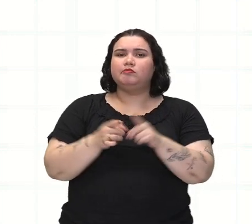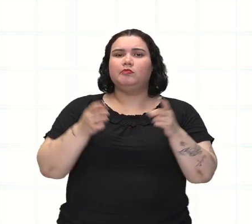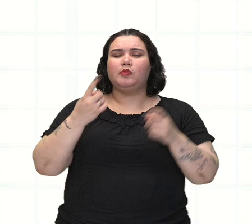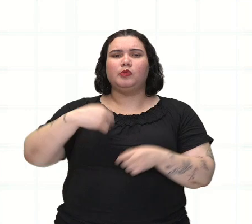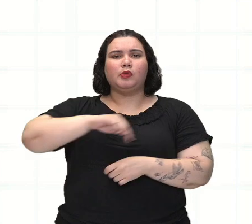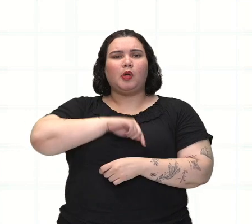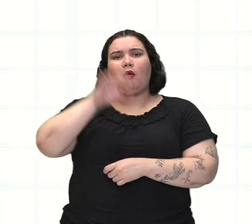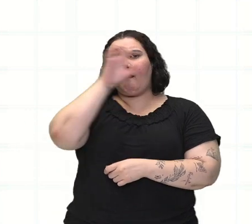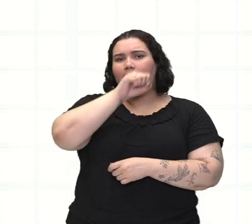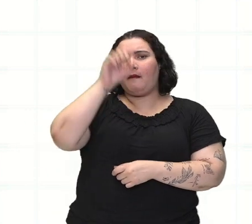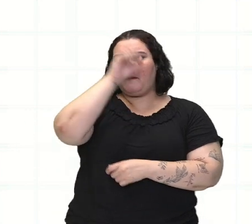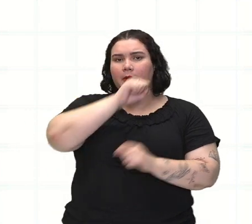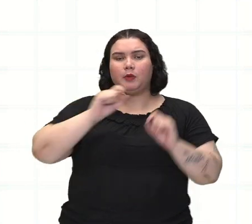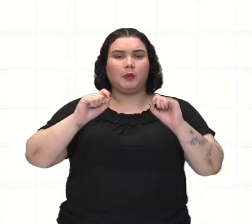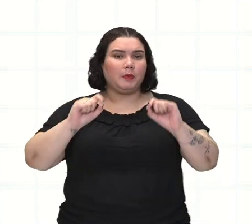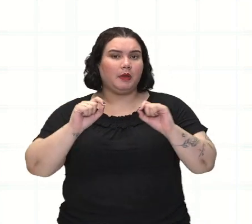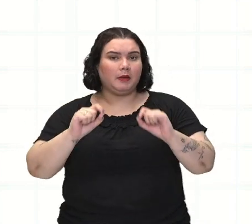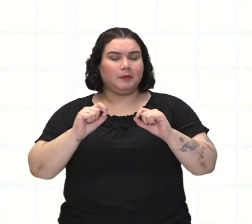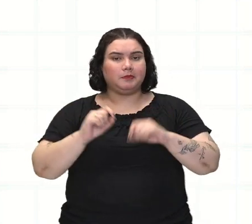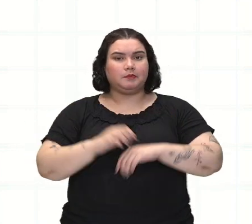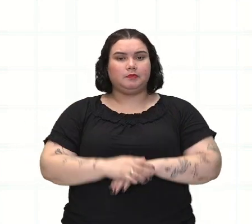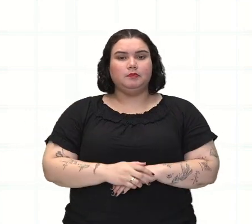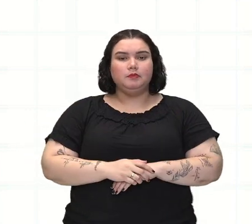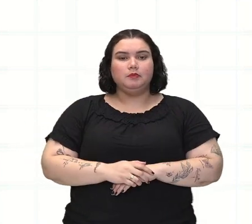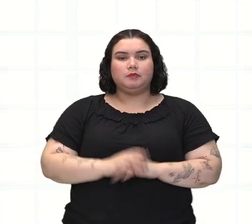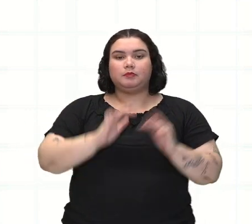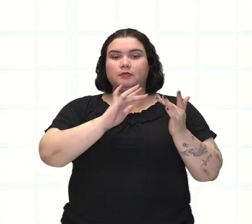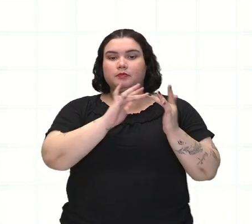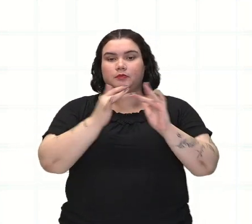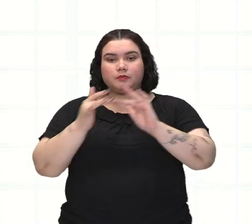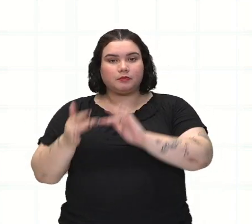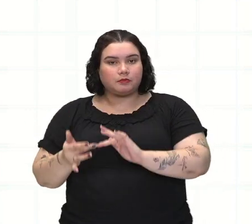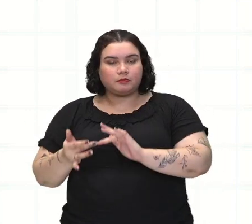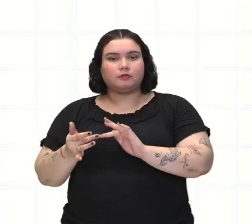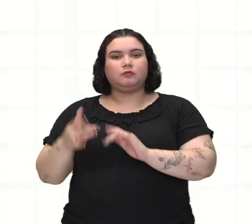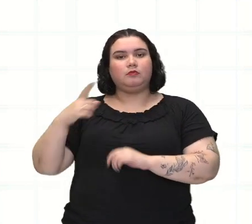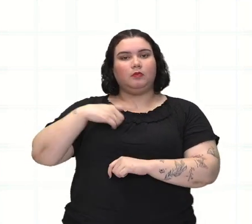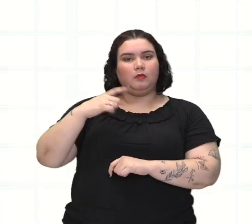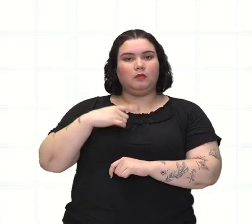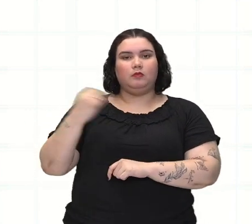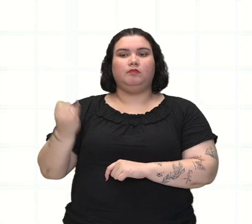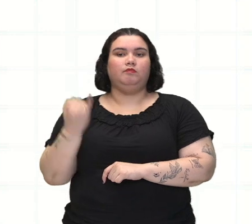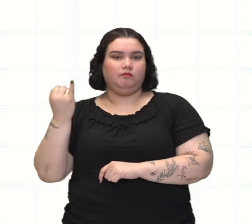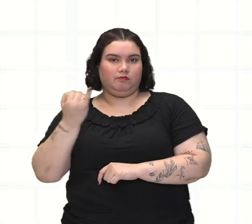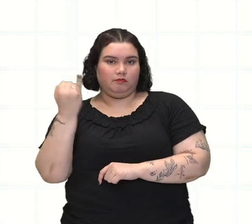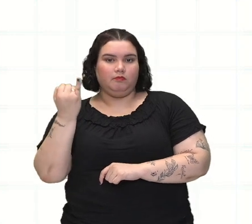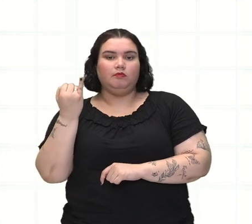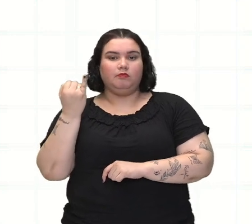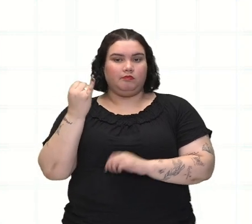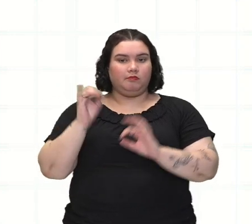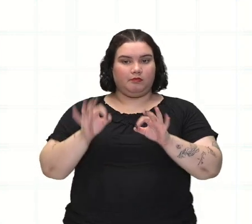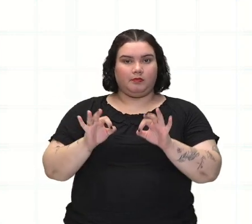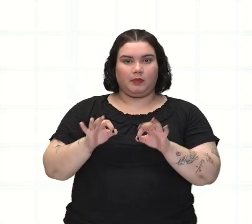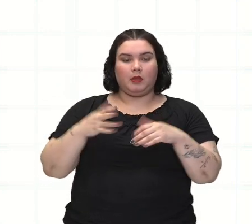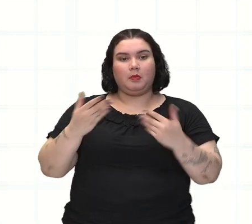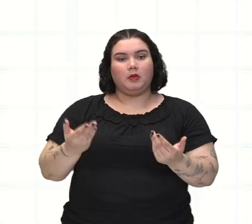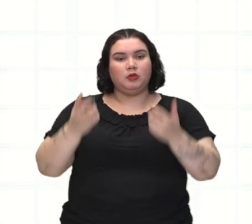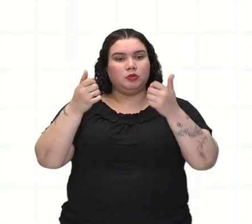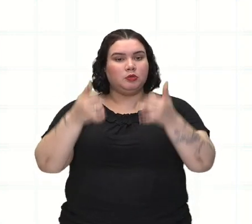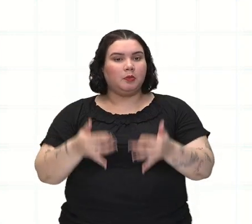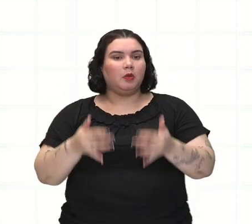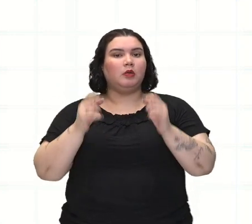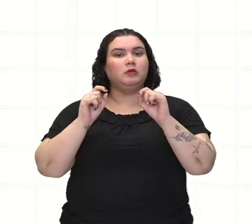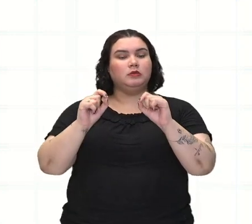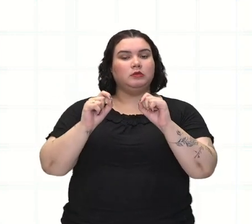no conceito de frase, o contexto ele terá um papel importante para